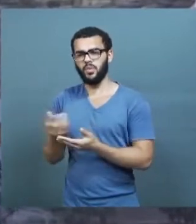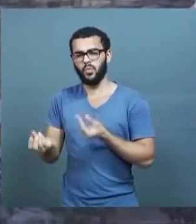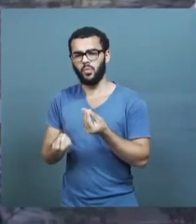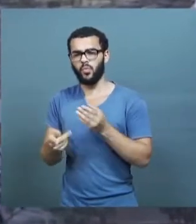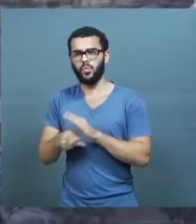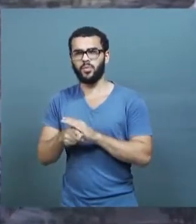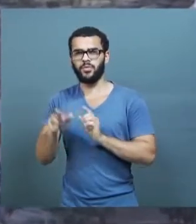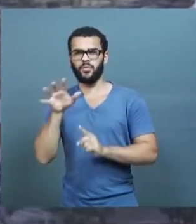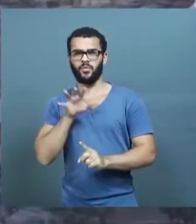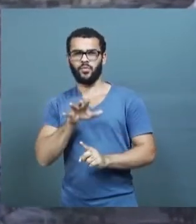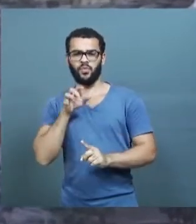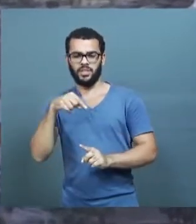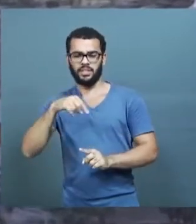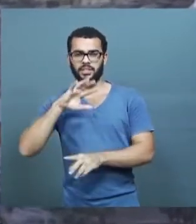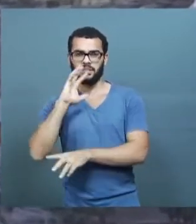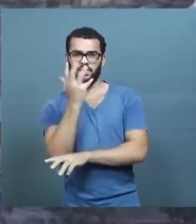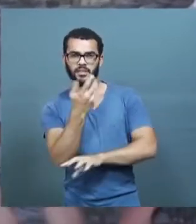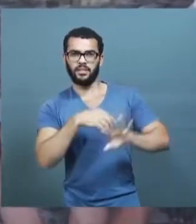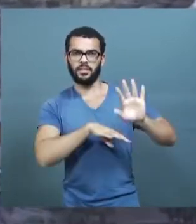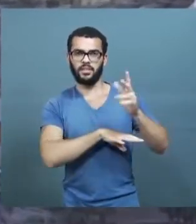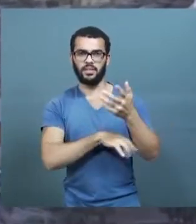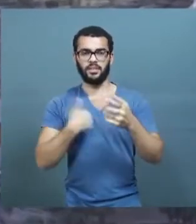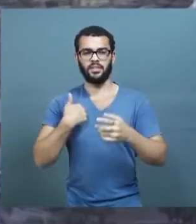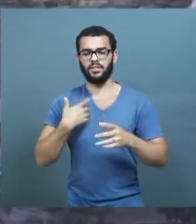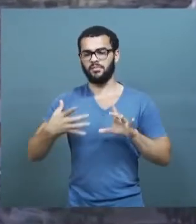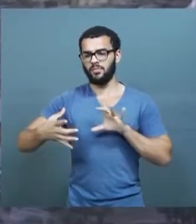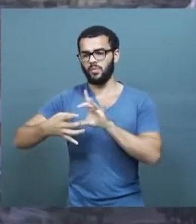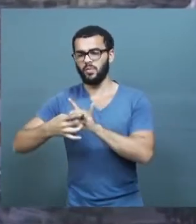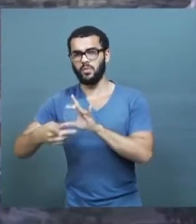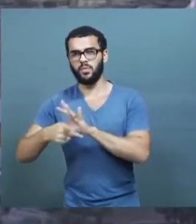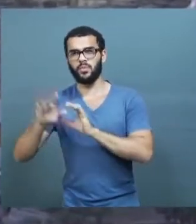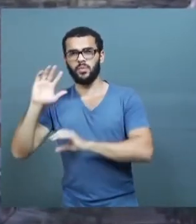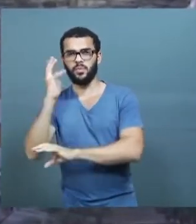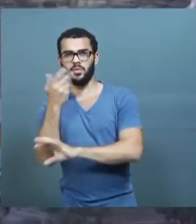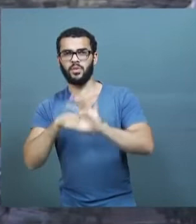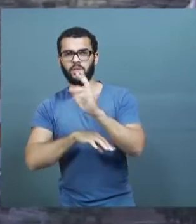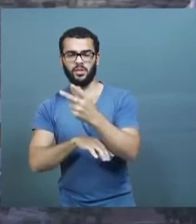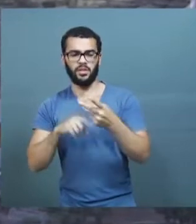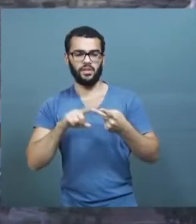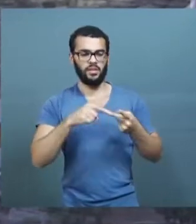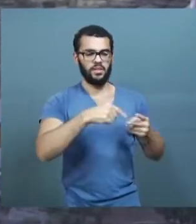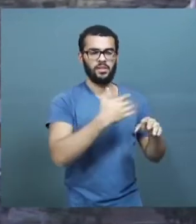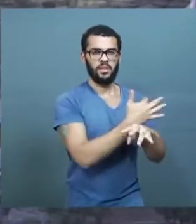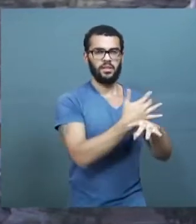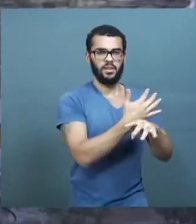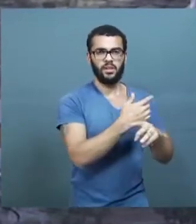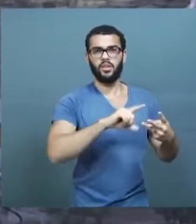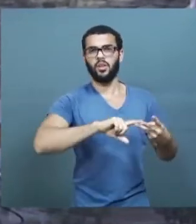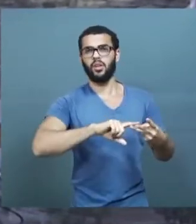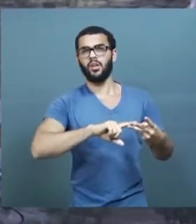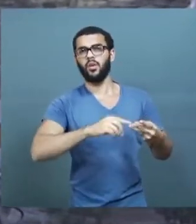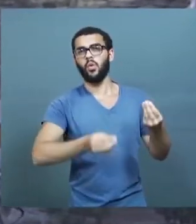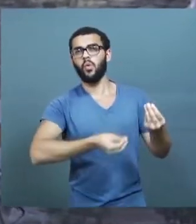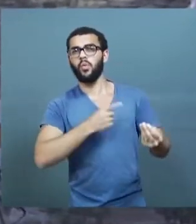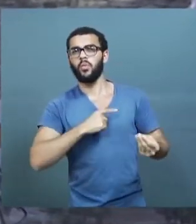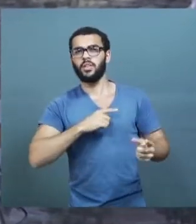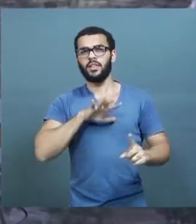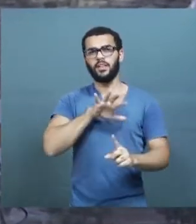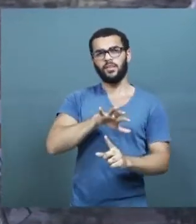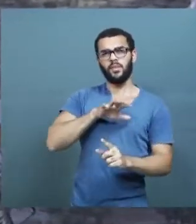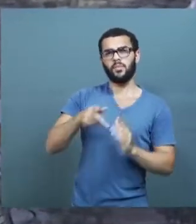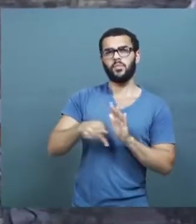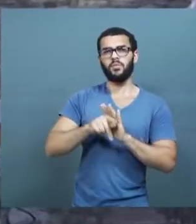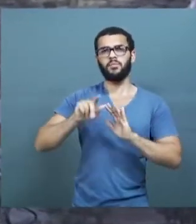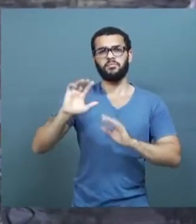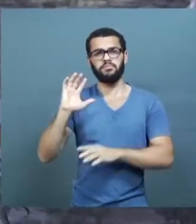interação do meio ambiente com a área urbana, as pessoas vivendo na cidade, como elas interferem e são influenciadas pelos impactos